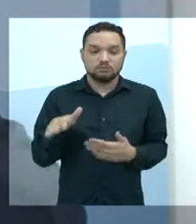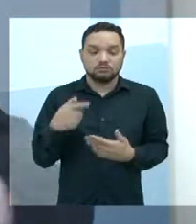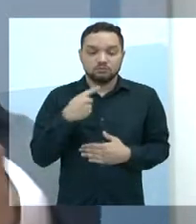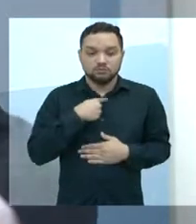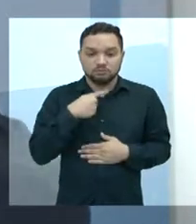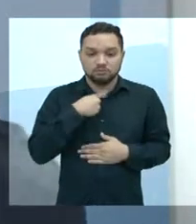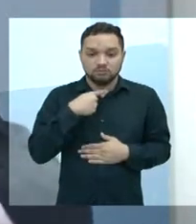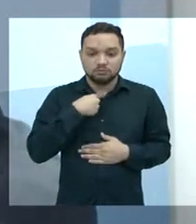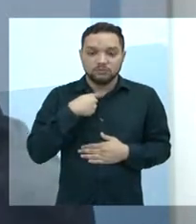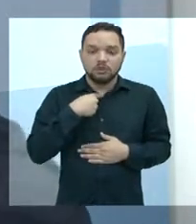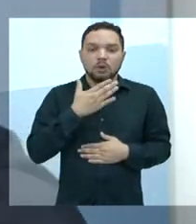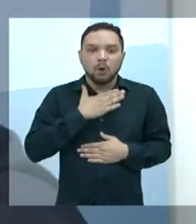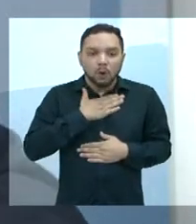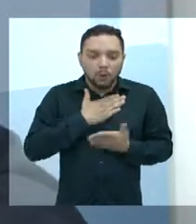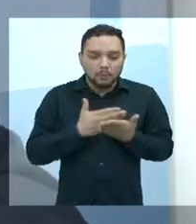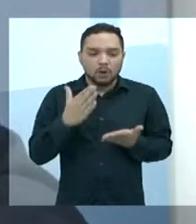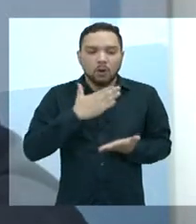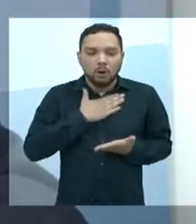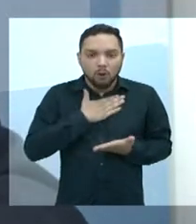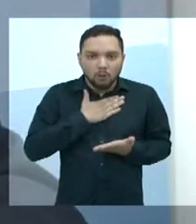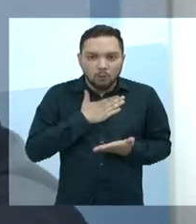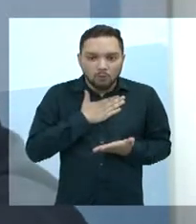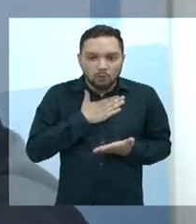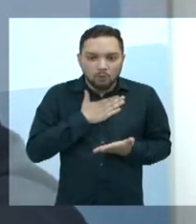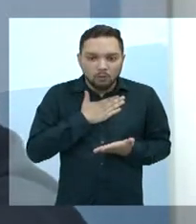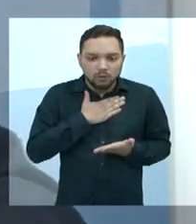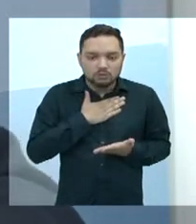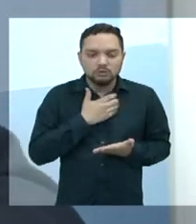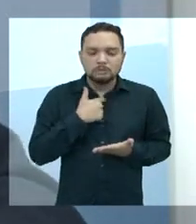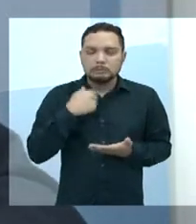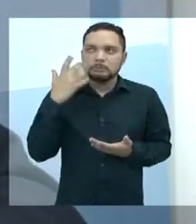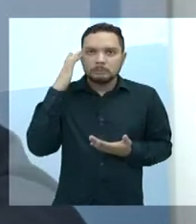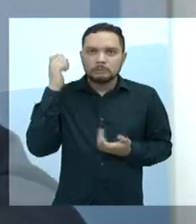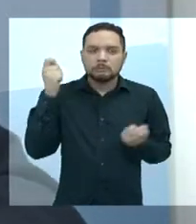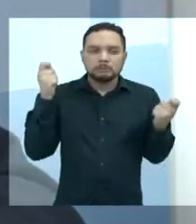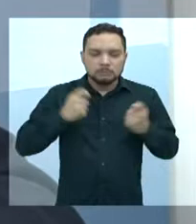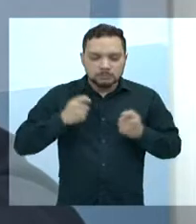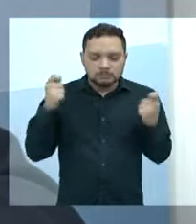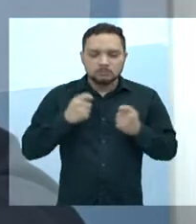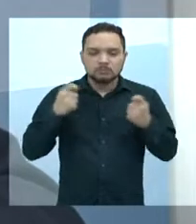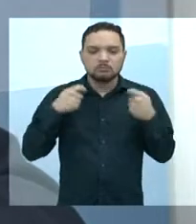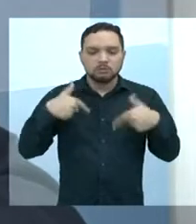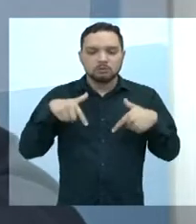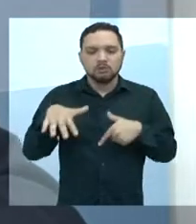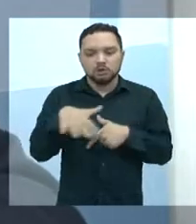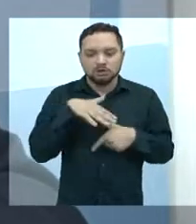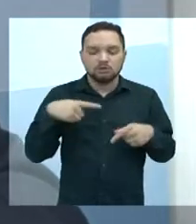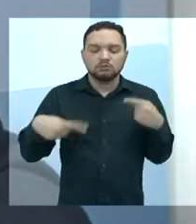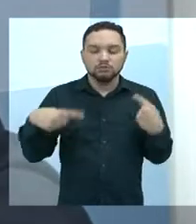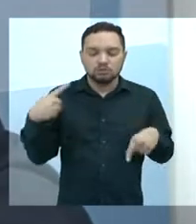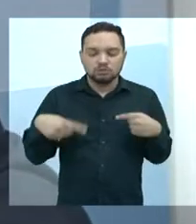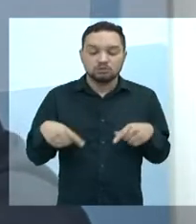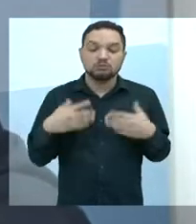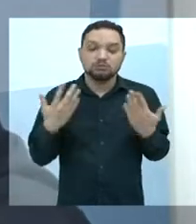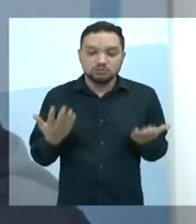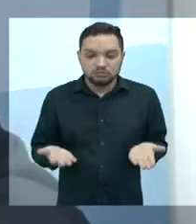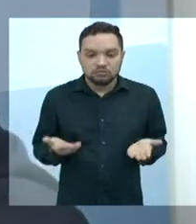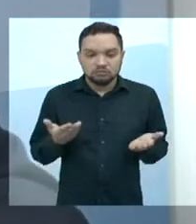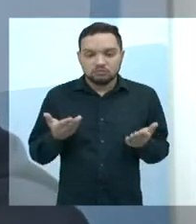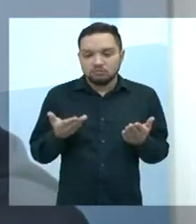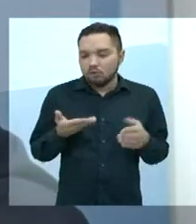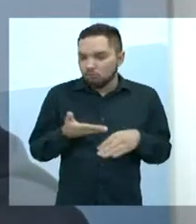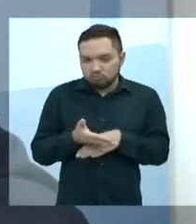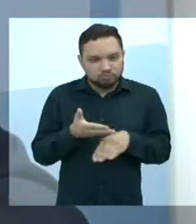eu fui gostando, eu fui achando que eu poderia ser útil na política e, naturalmente, me envolvi na